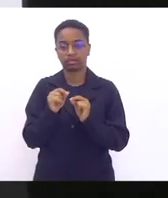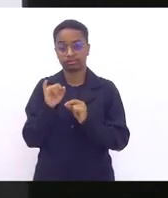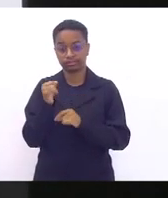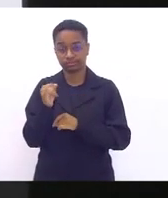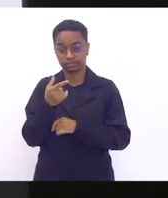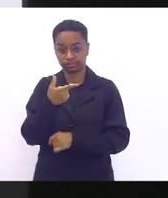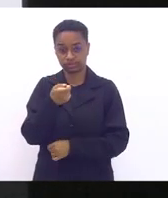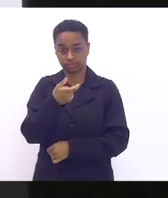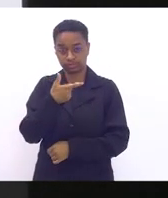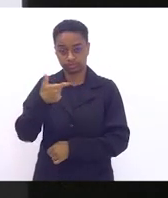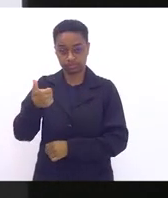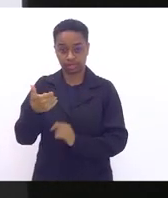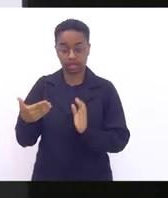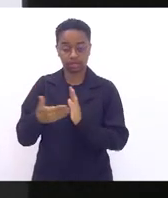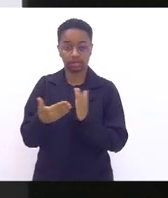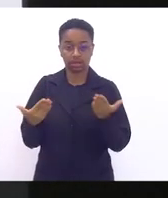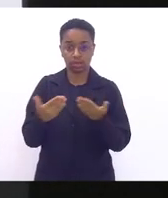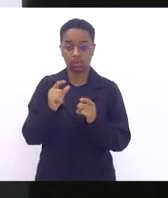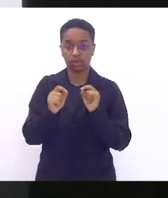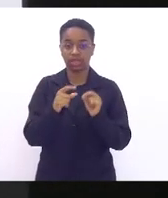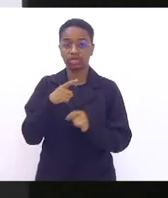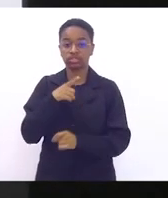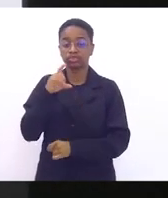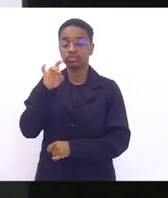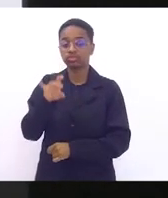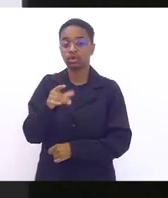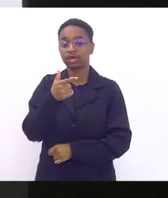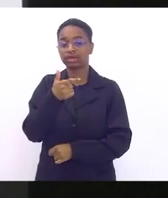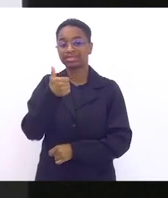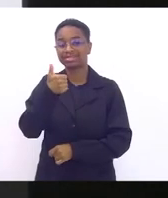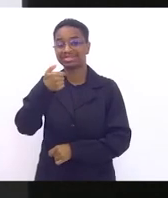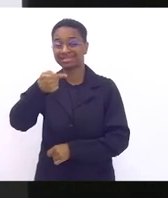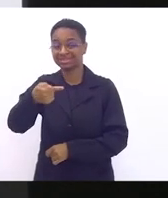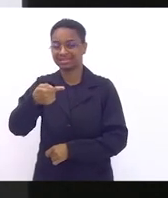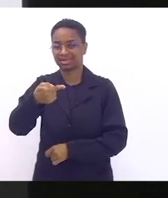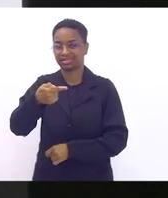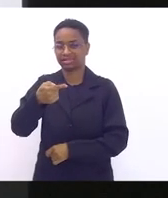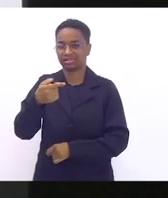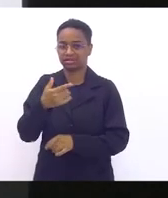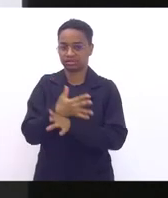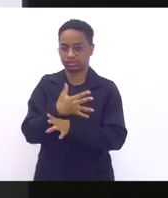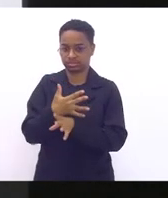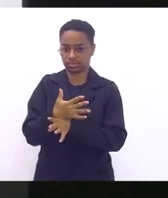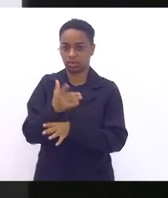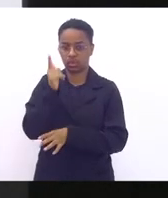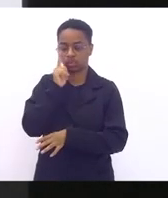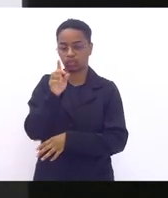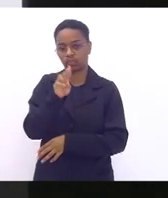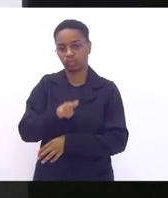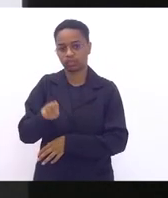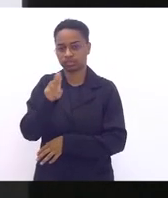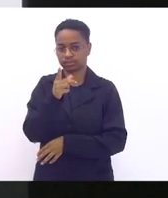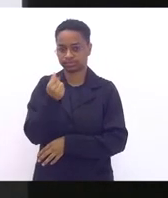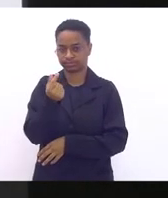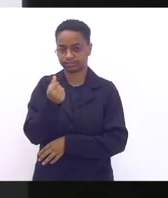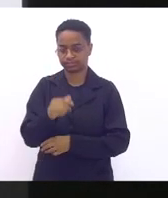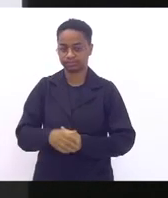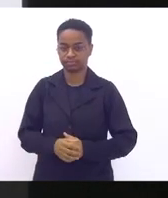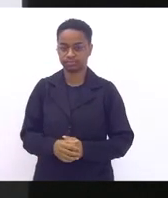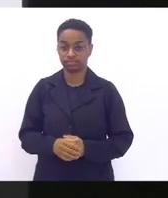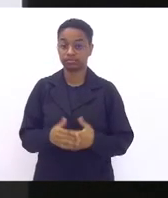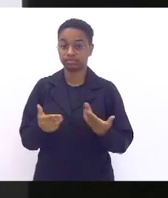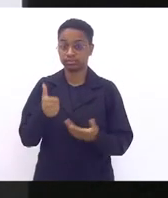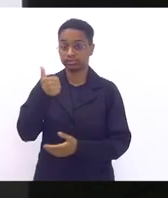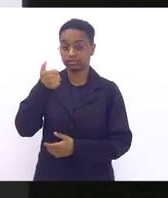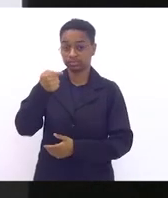de 2021 até o momento, é que apenas 17 dos 92 municípios conseguiram utilizar o recurso. Desses